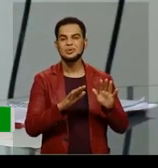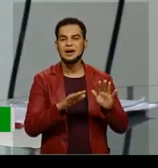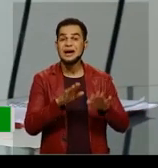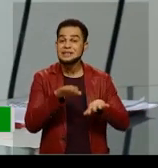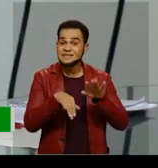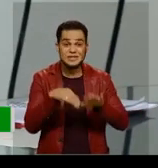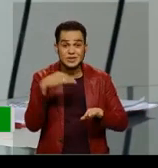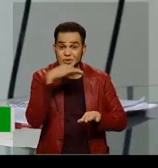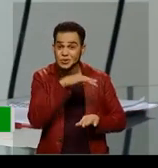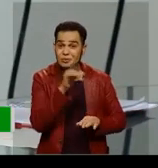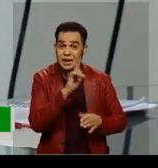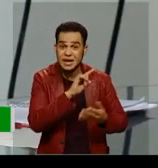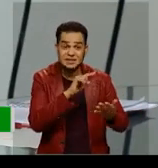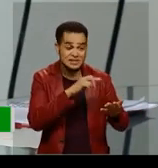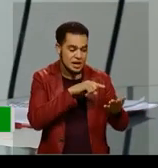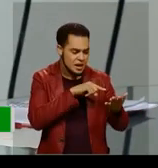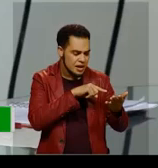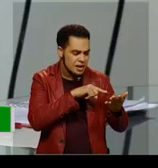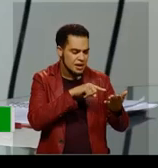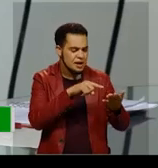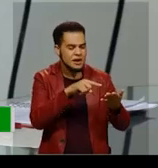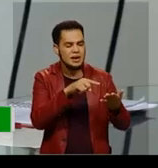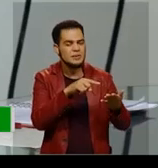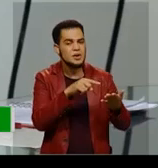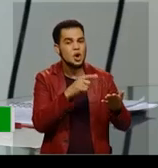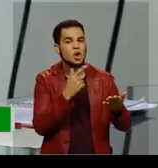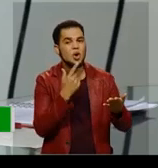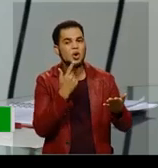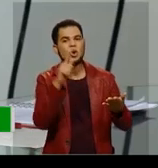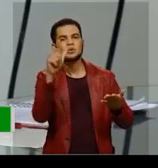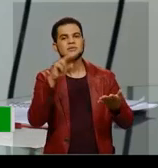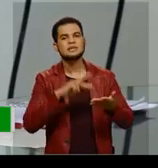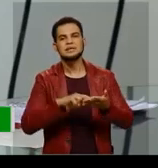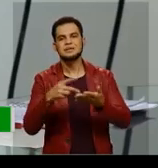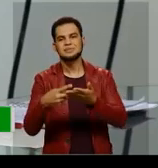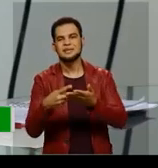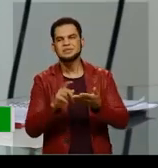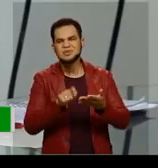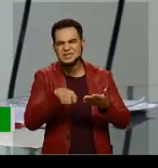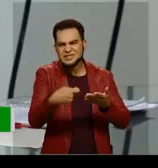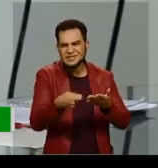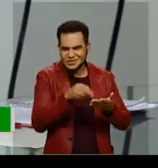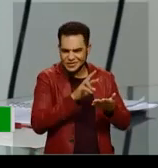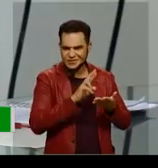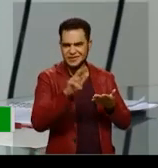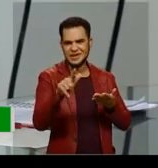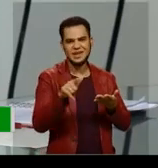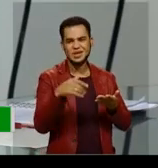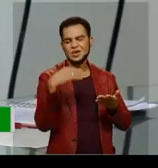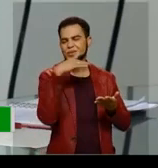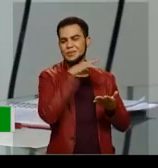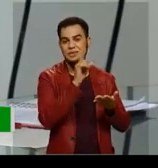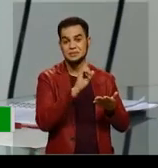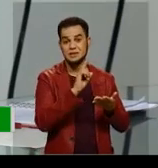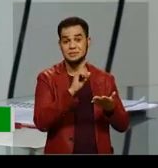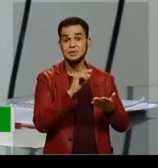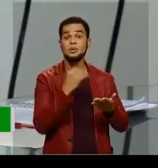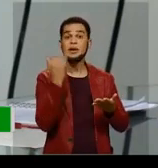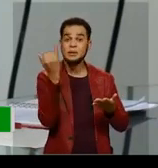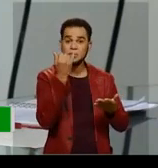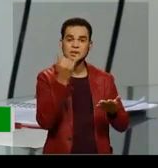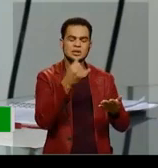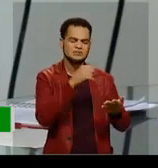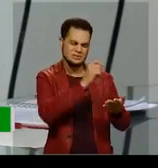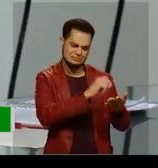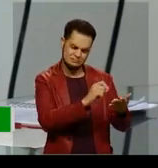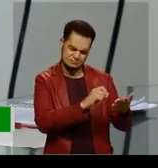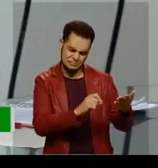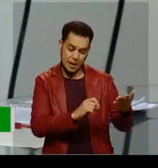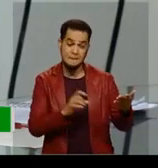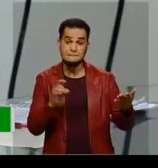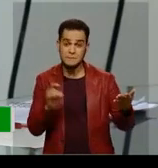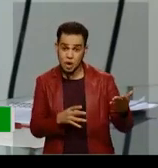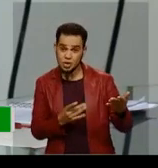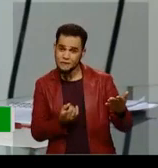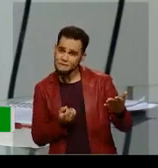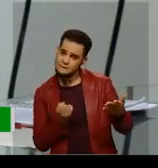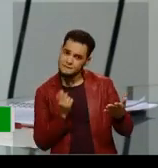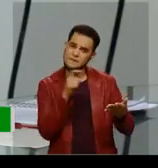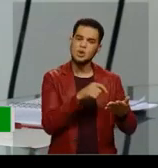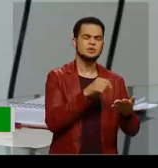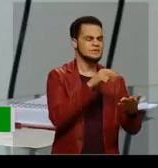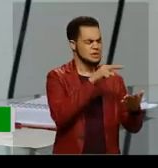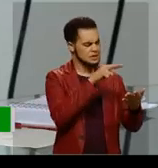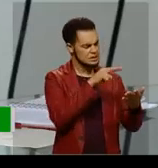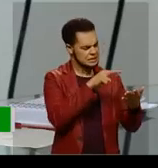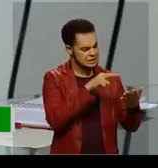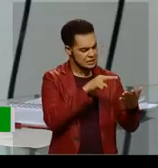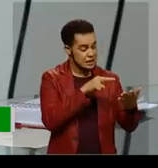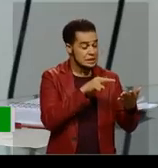ter uma outra interpretação para quem está lendo. Então, na hora que você lê, você olha uma vírgula, por exemplo, se eu falo